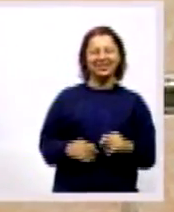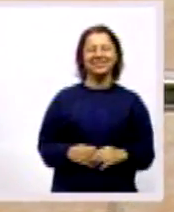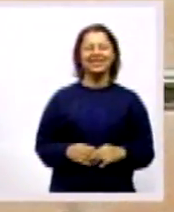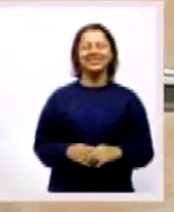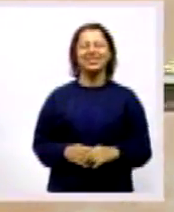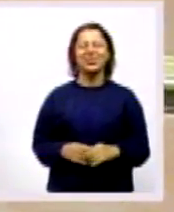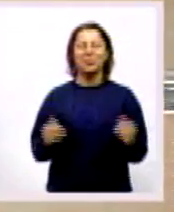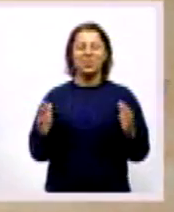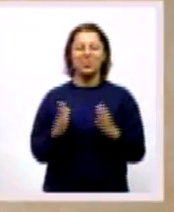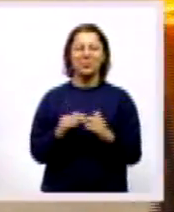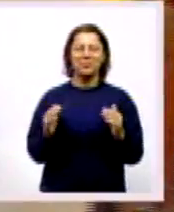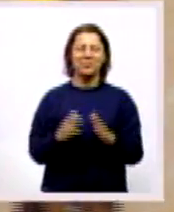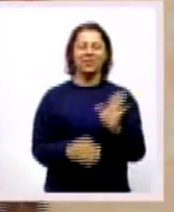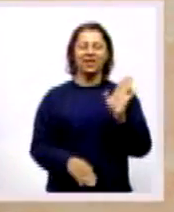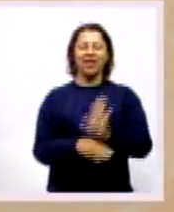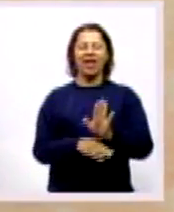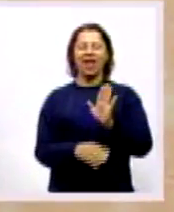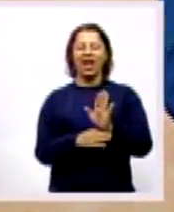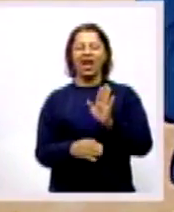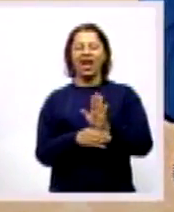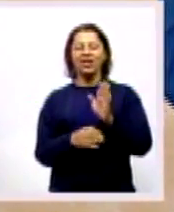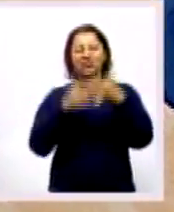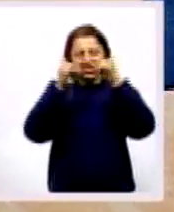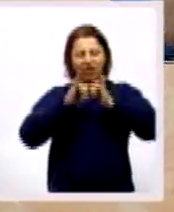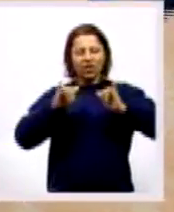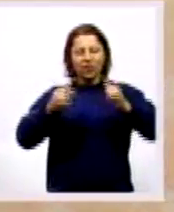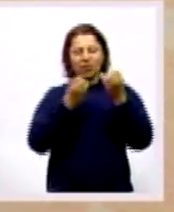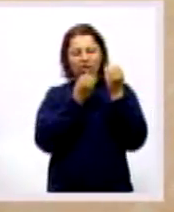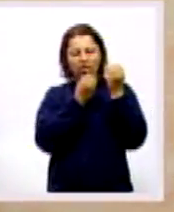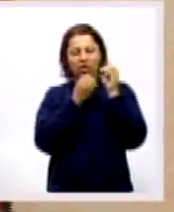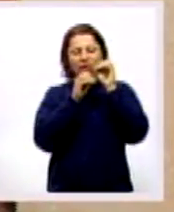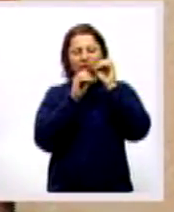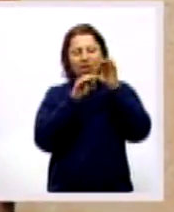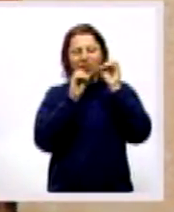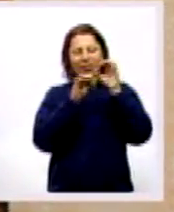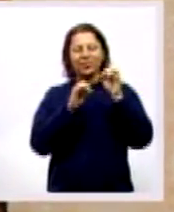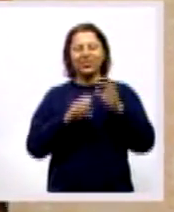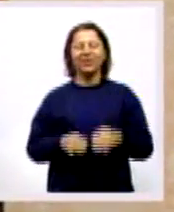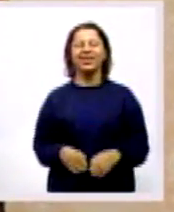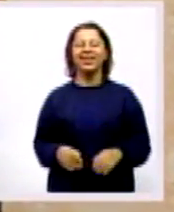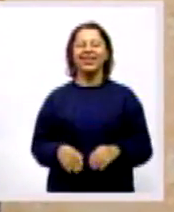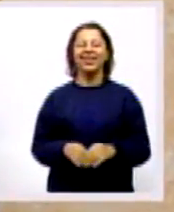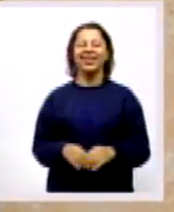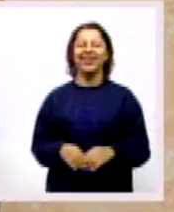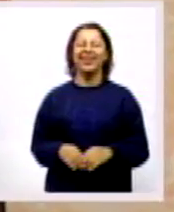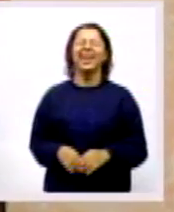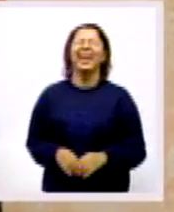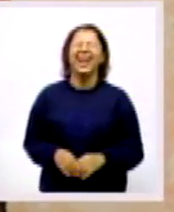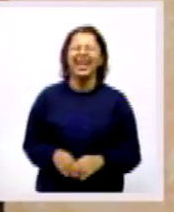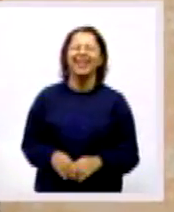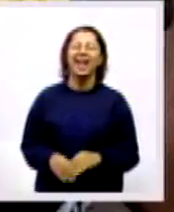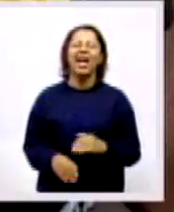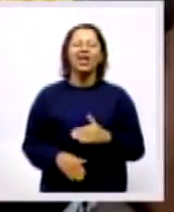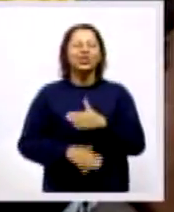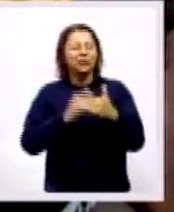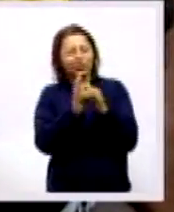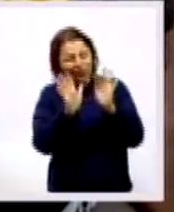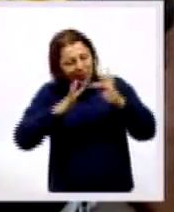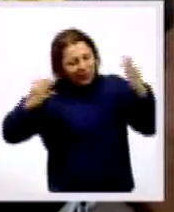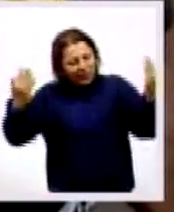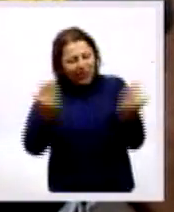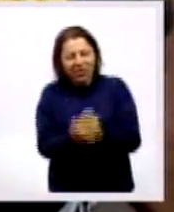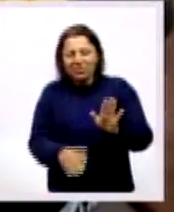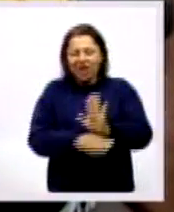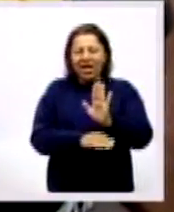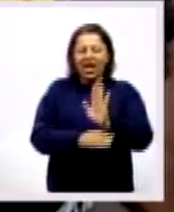Pedi informação lá em Minas, o envolvimento é na hora. Daqui a pouco está a família toda, balaio de manga, cachorro, papagaio, todo mundo